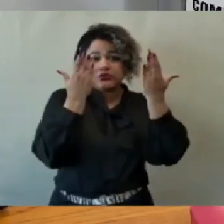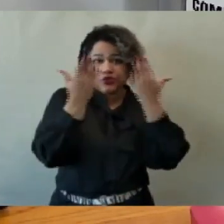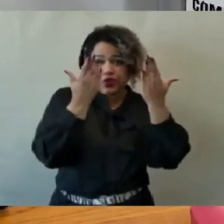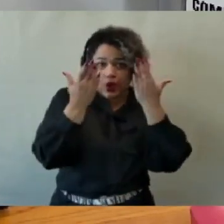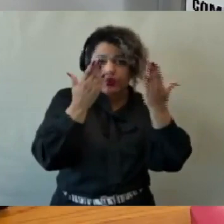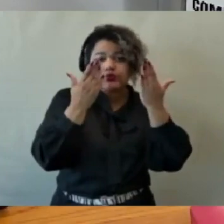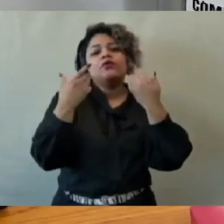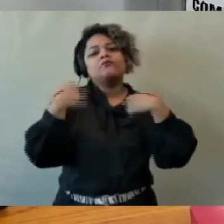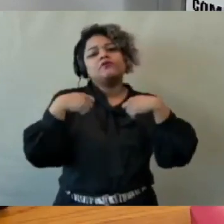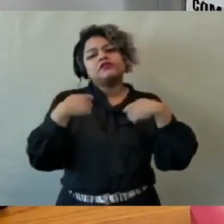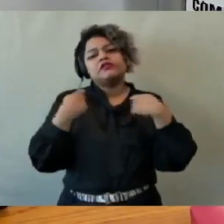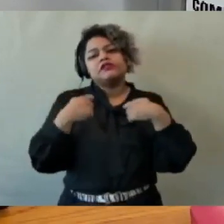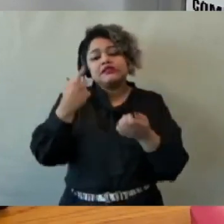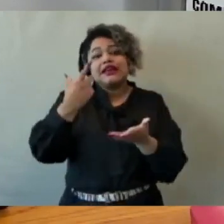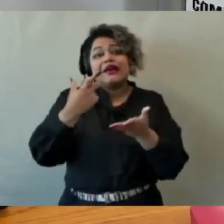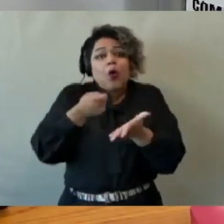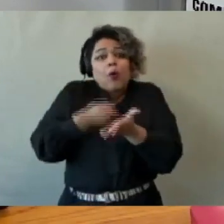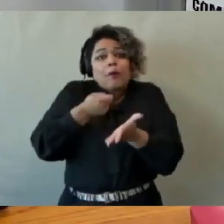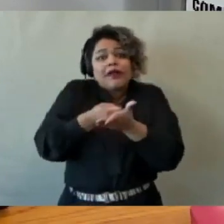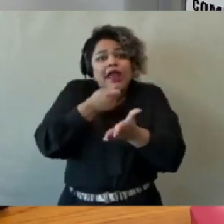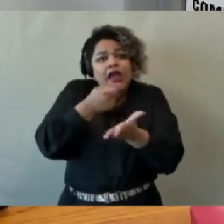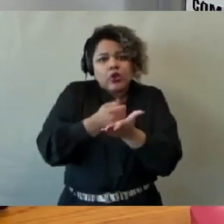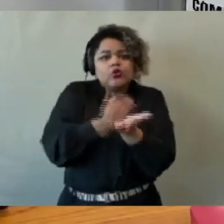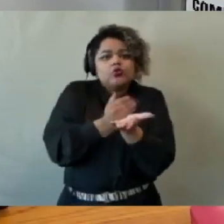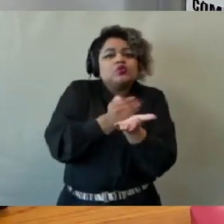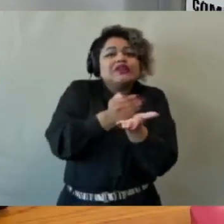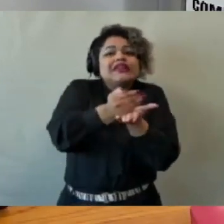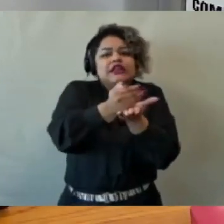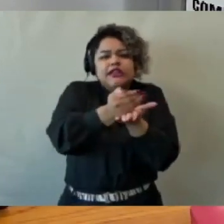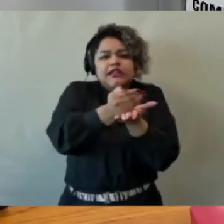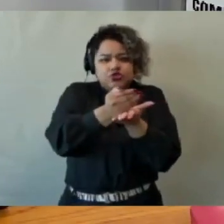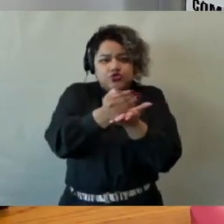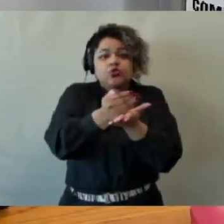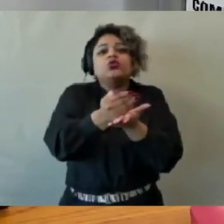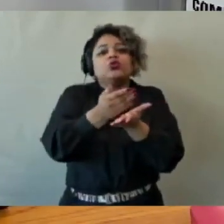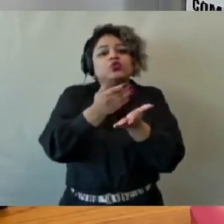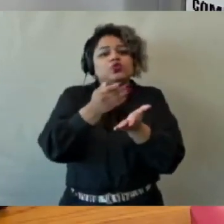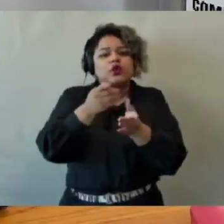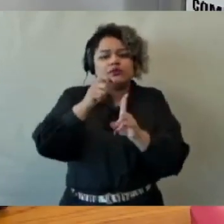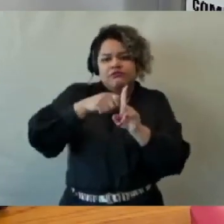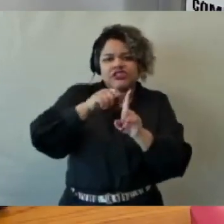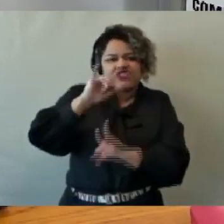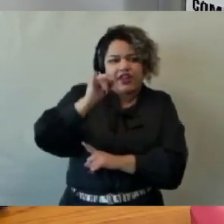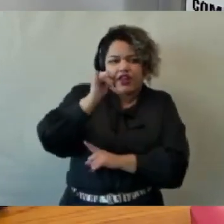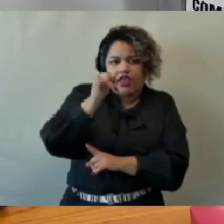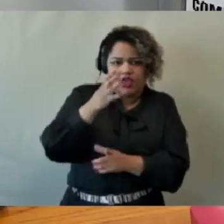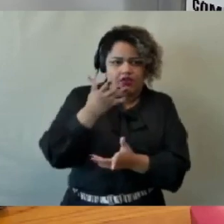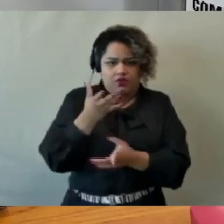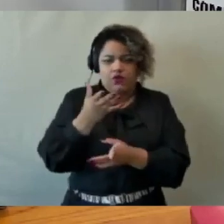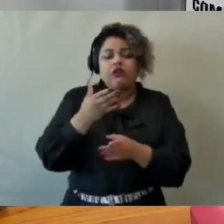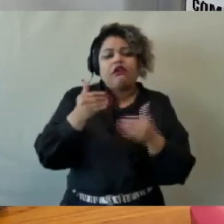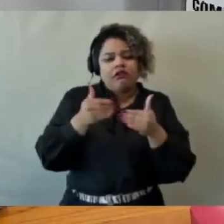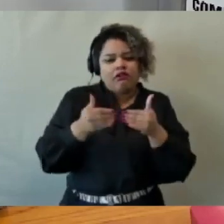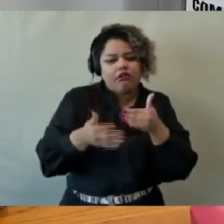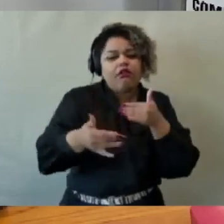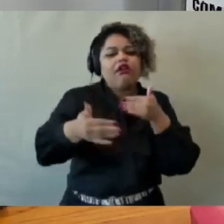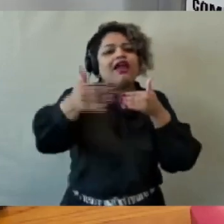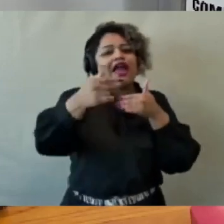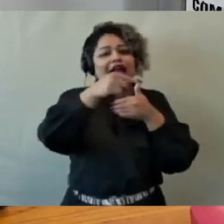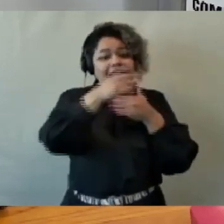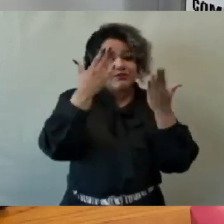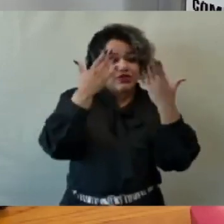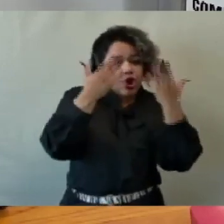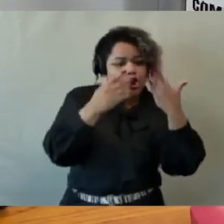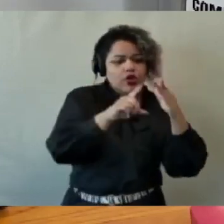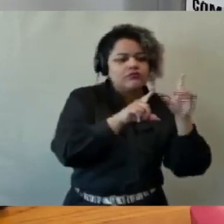agendadas e ser encaminhadas para o psicólogo, e aí se descobre aquela que tem TEA, e aí passa a tratar só aquela que